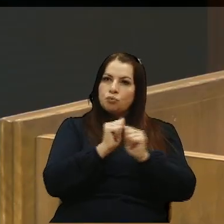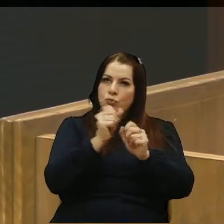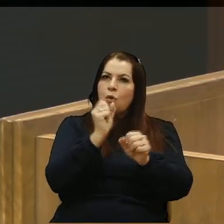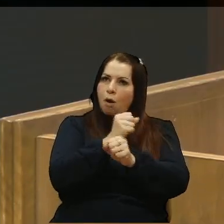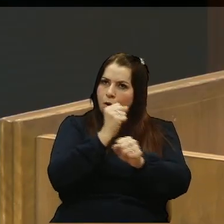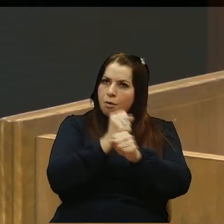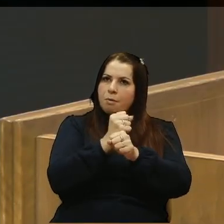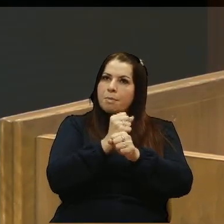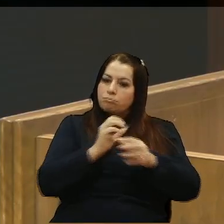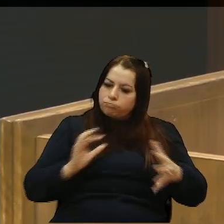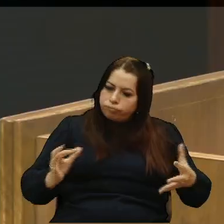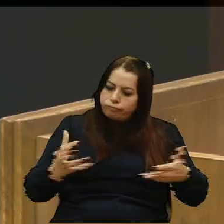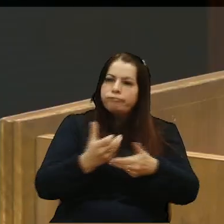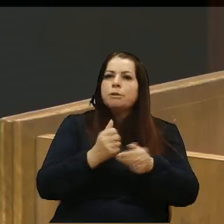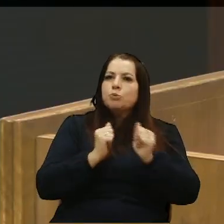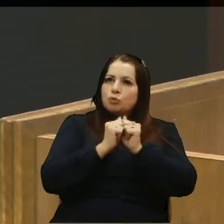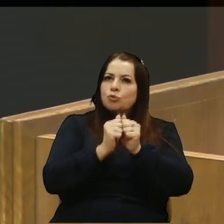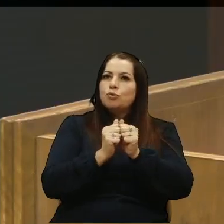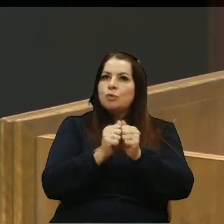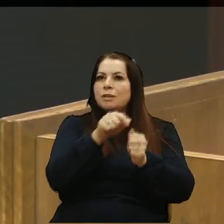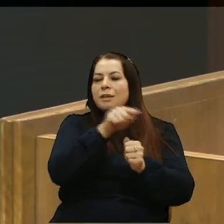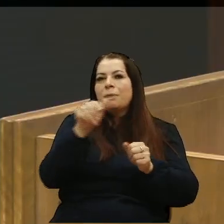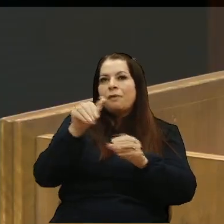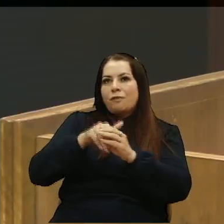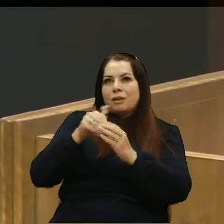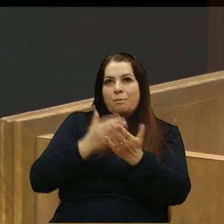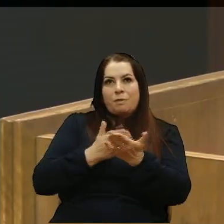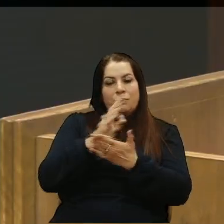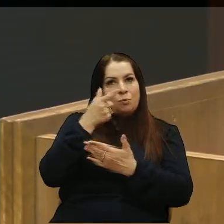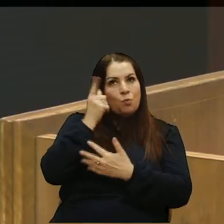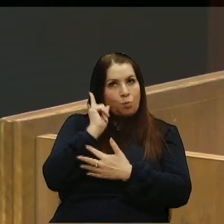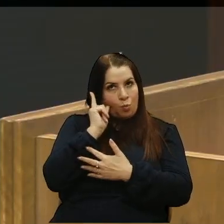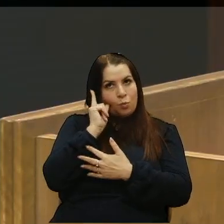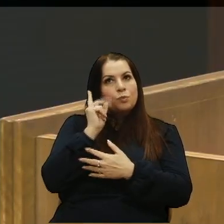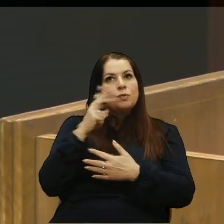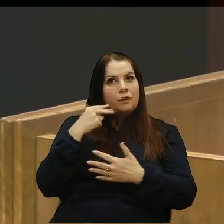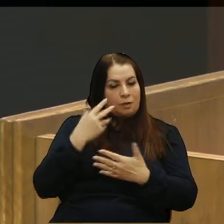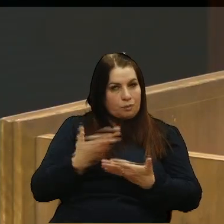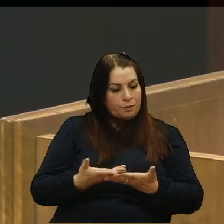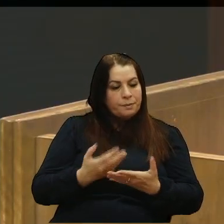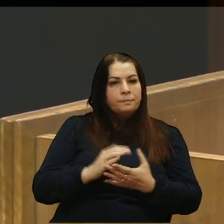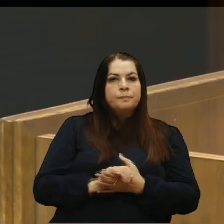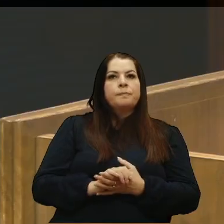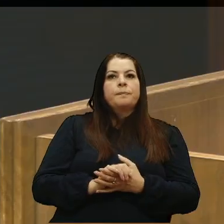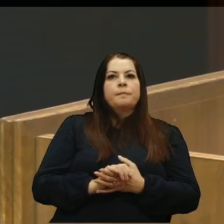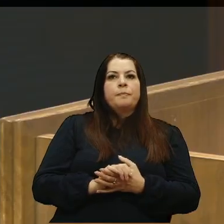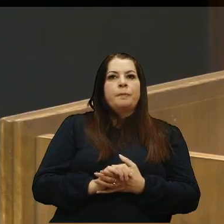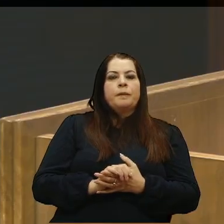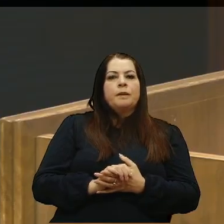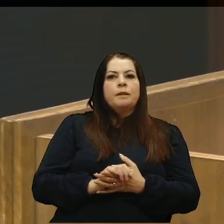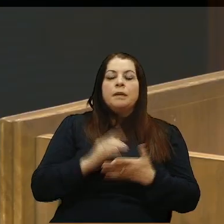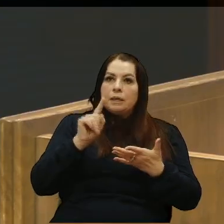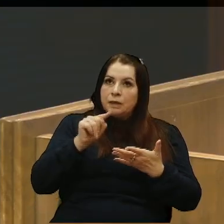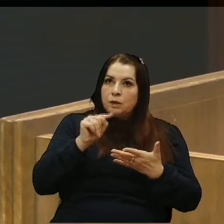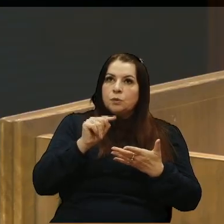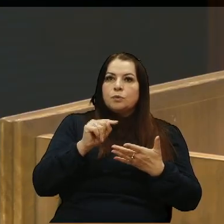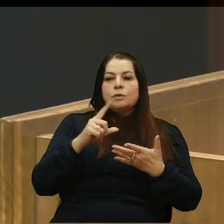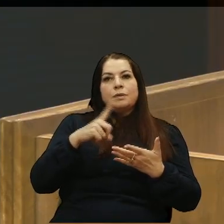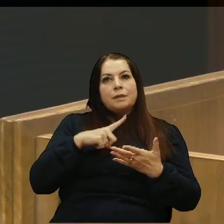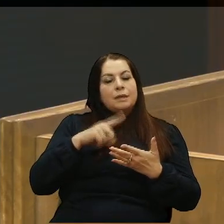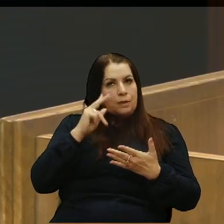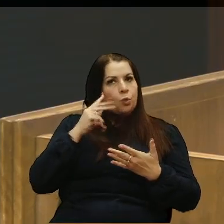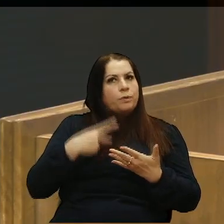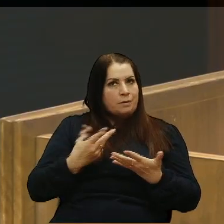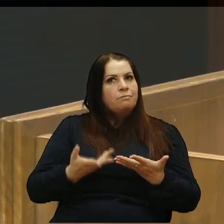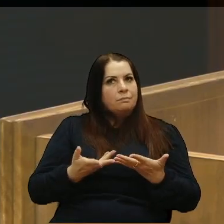obras, abraçou e vai colocar, graças também à votação, aprovação ontem dos vereadores. Isso a gente tem que